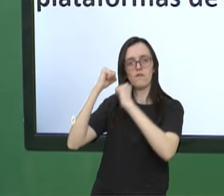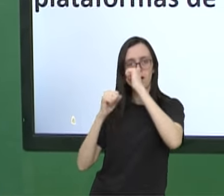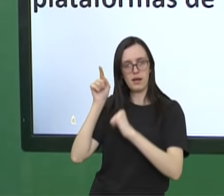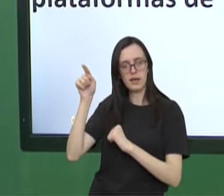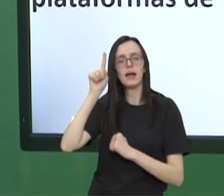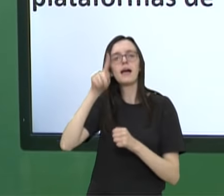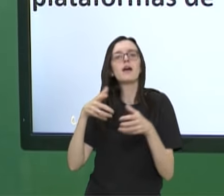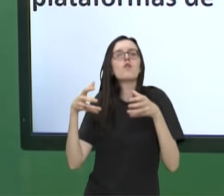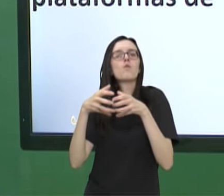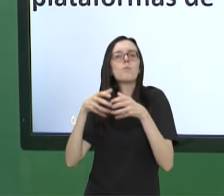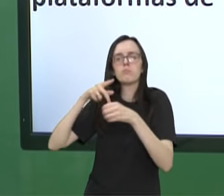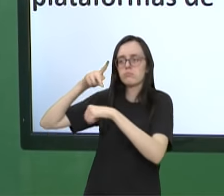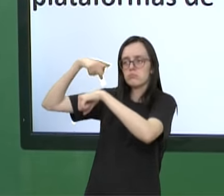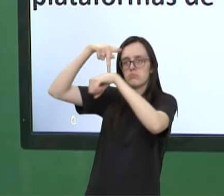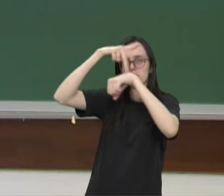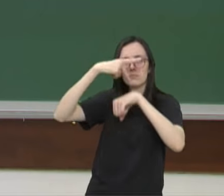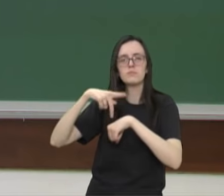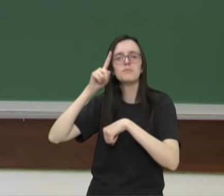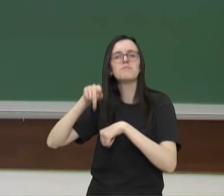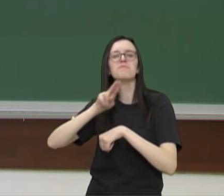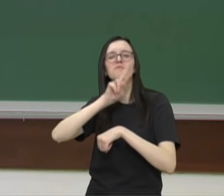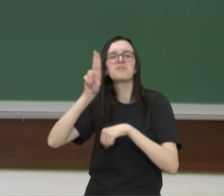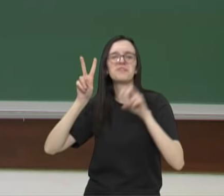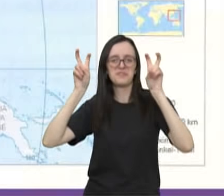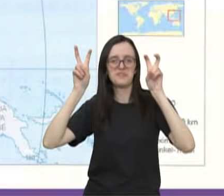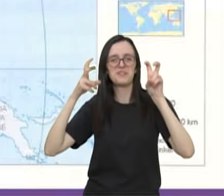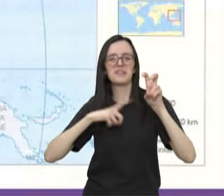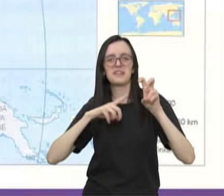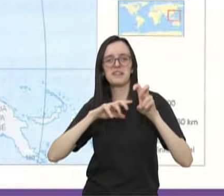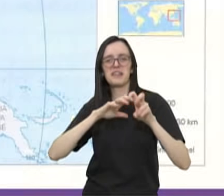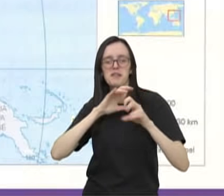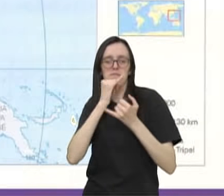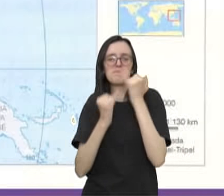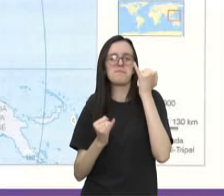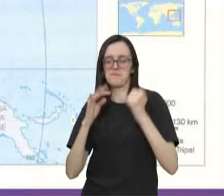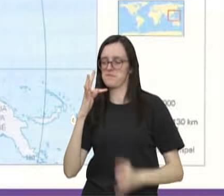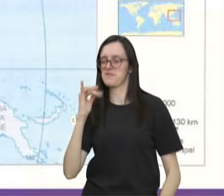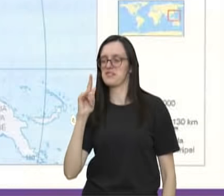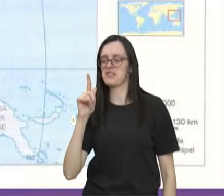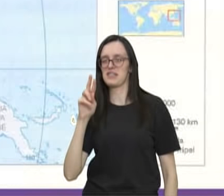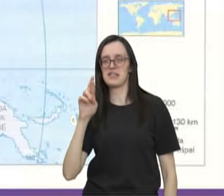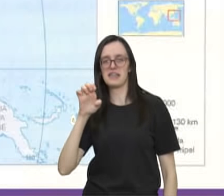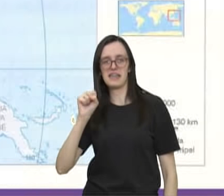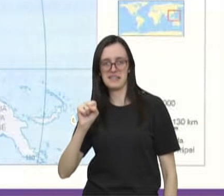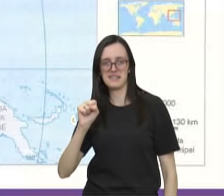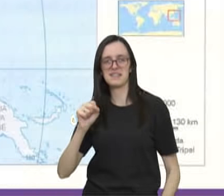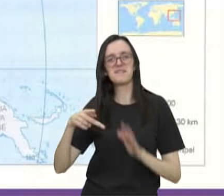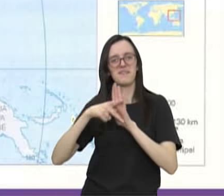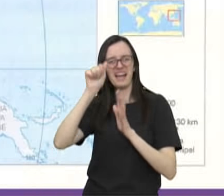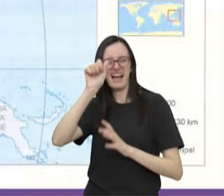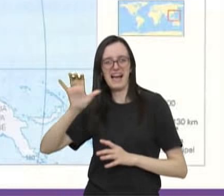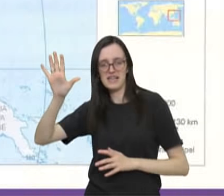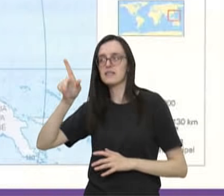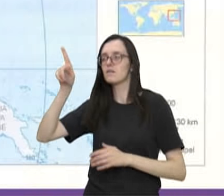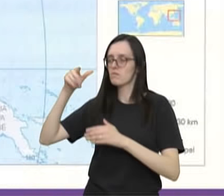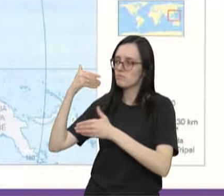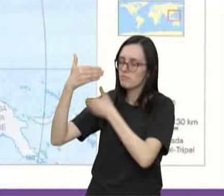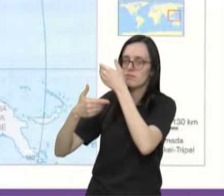que um grupo de países dos tigres asiáticos que experimentou um veloz ritmo de crescimento econômico